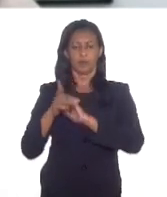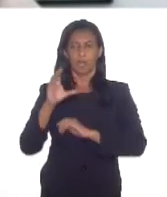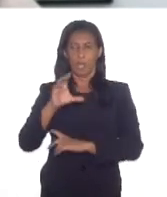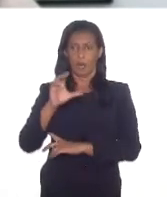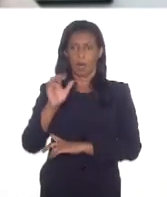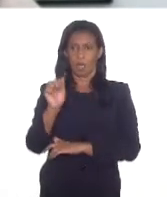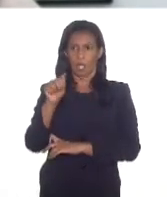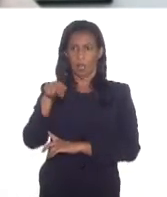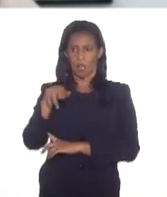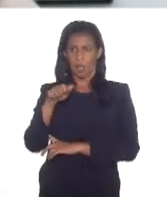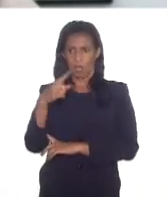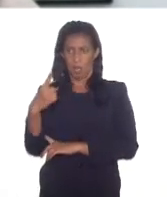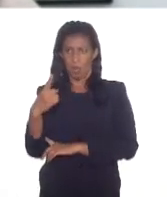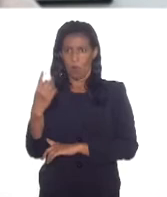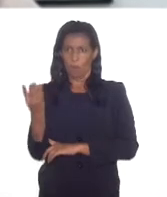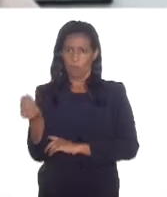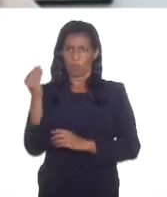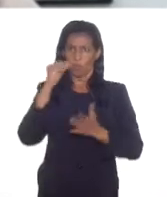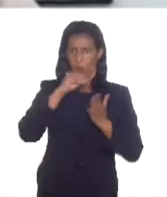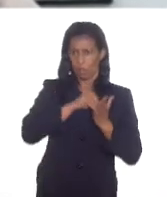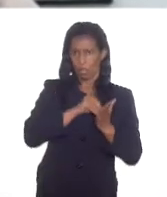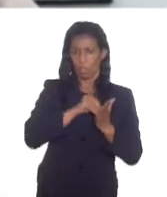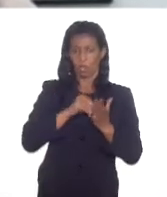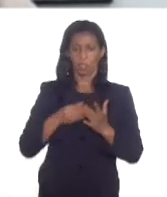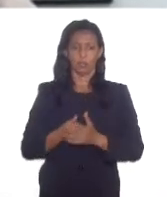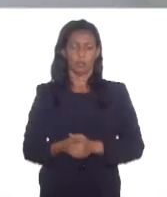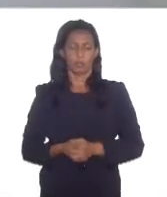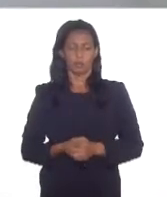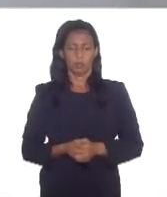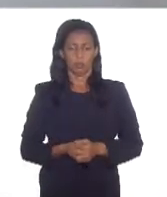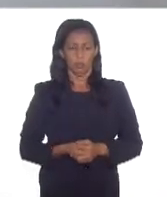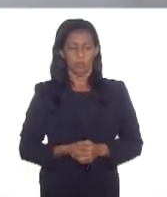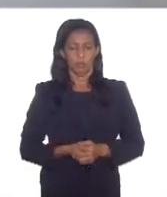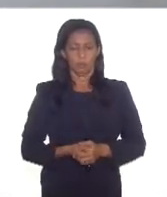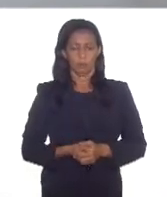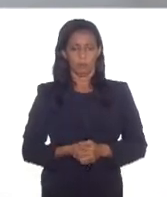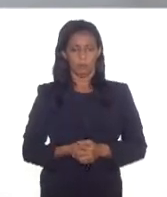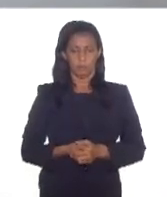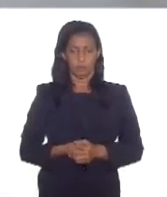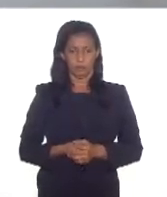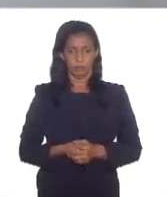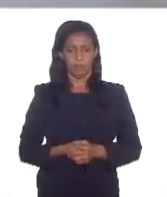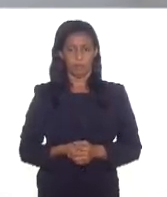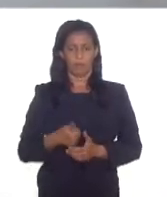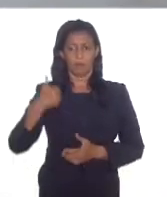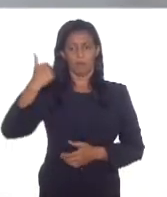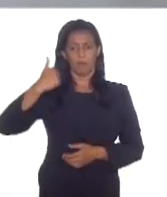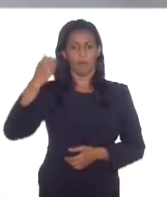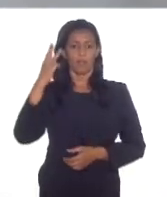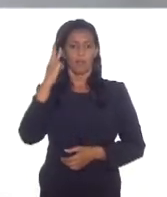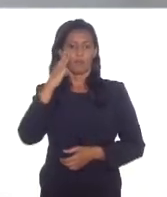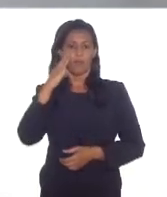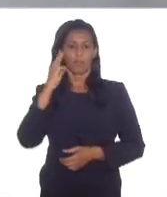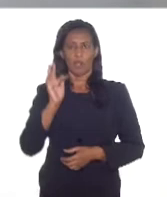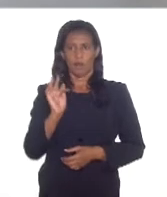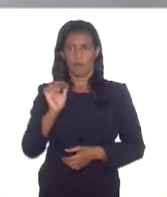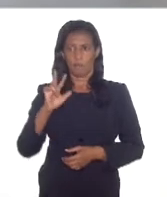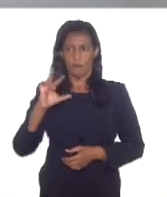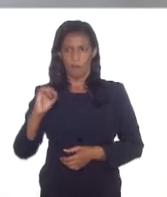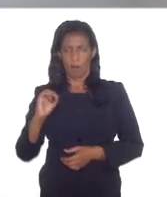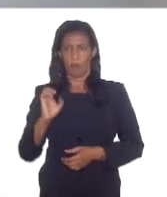se Vossa Excelência puder me incluir depois do Alexandre, coisa rápida, não mais que um minuto. Tranquilo. Deputado, quero ouvir o deputado Valdec, seguida Flávio,